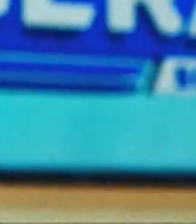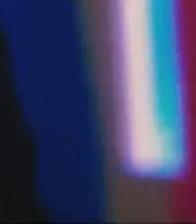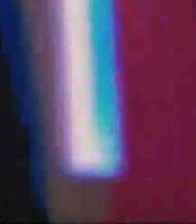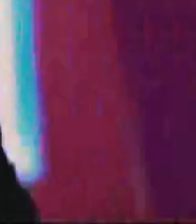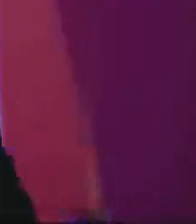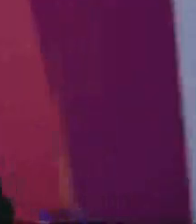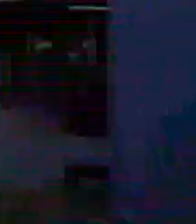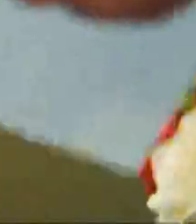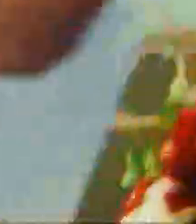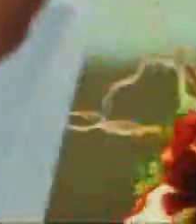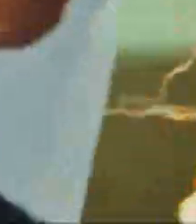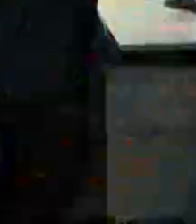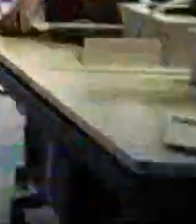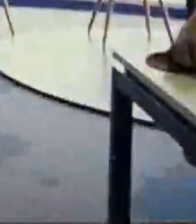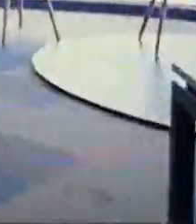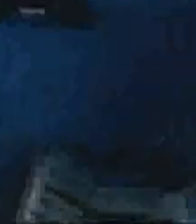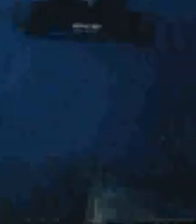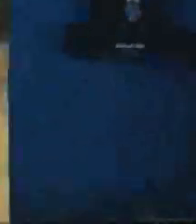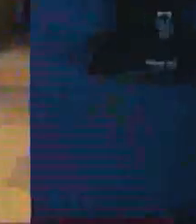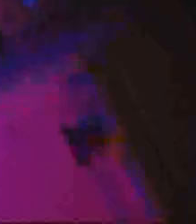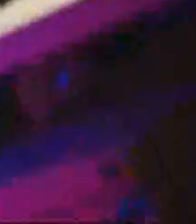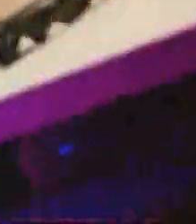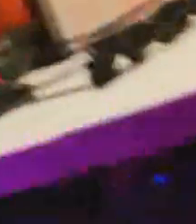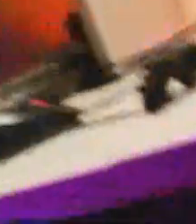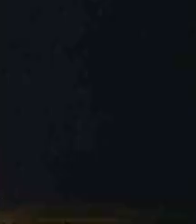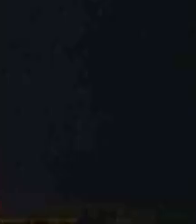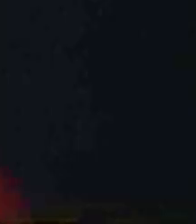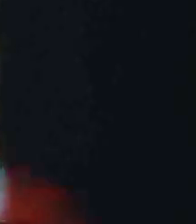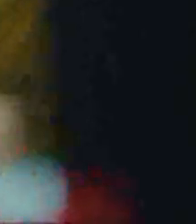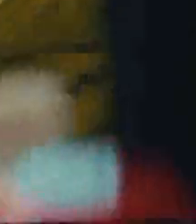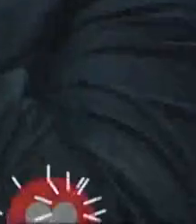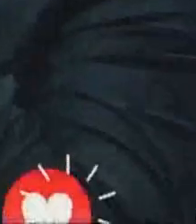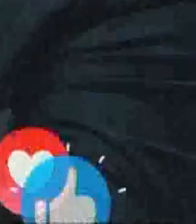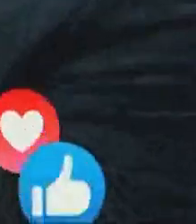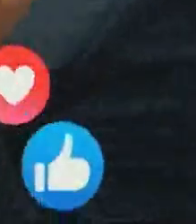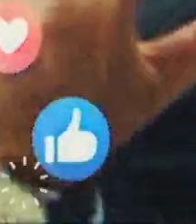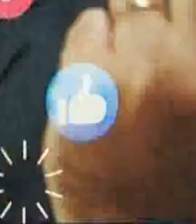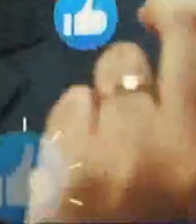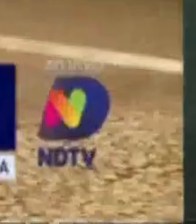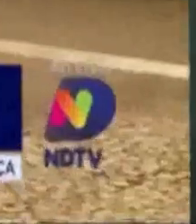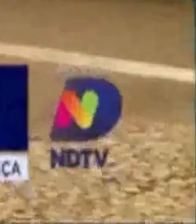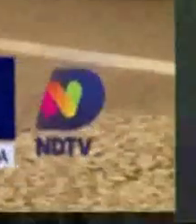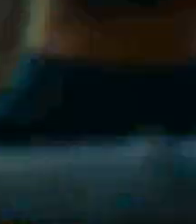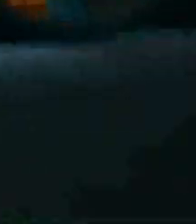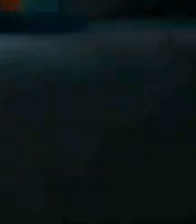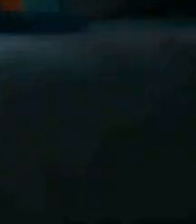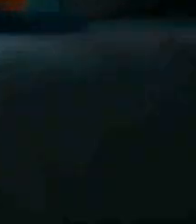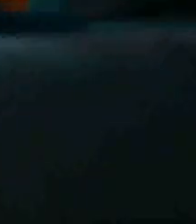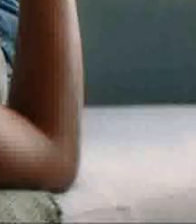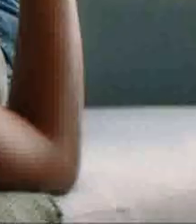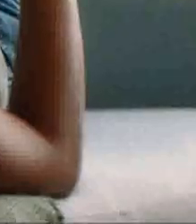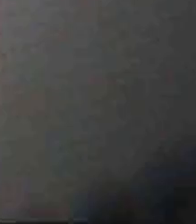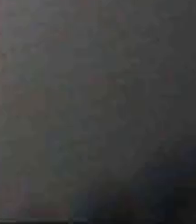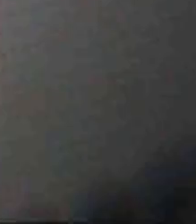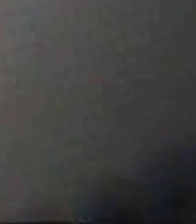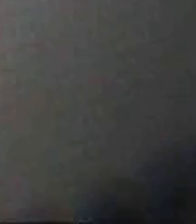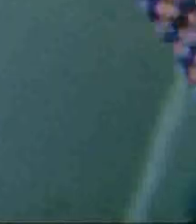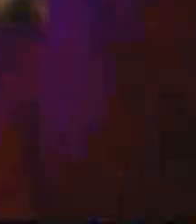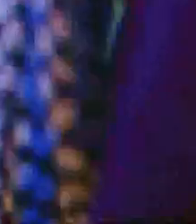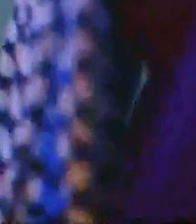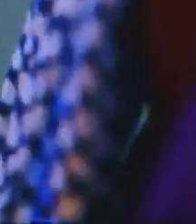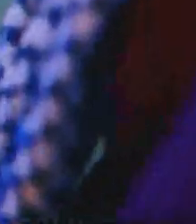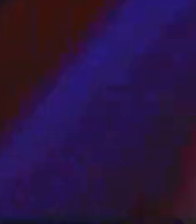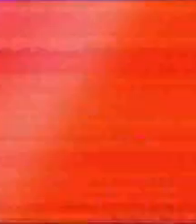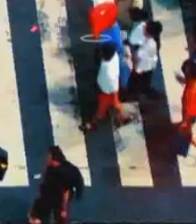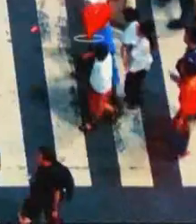seu melhor, essa entrega enorme de conteúdo jornalístico e entretenimento para os nossos ouvintes, telespectadores, internautas,